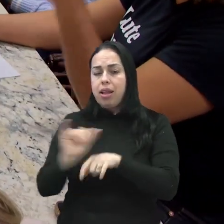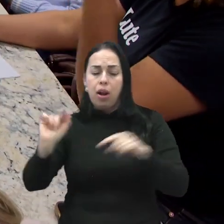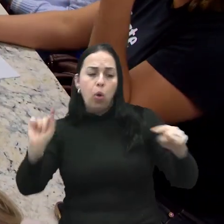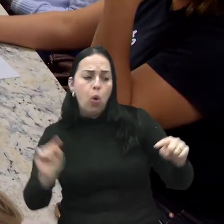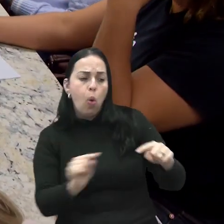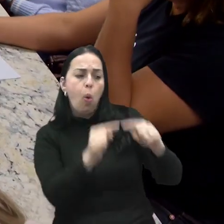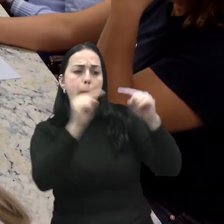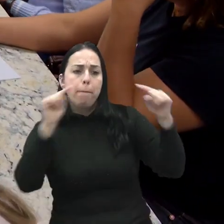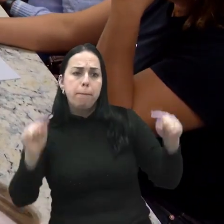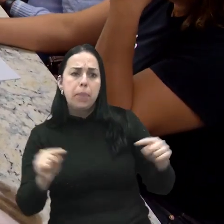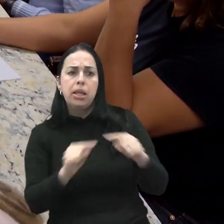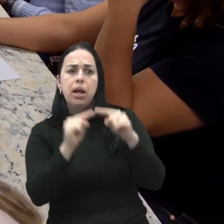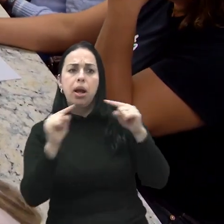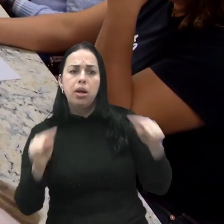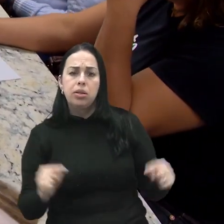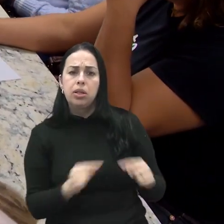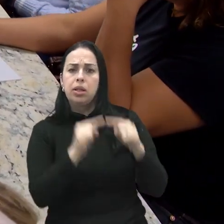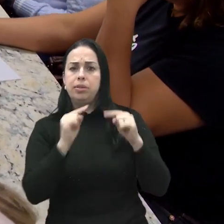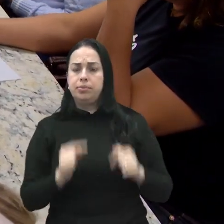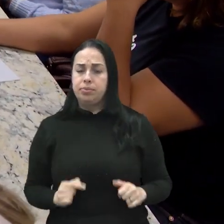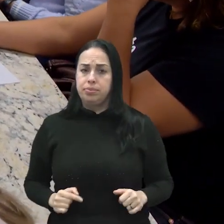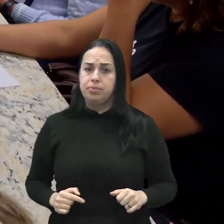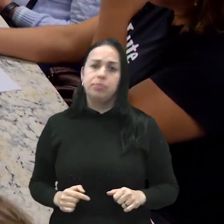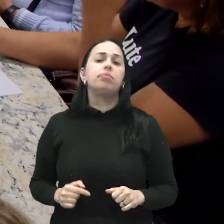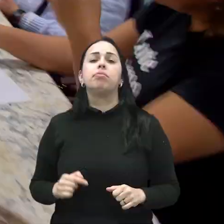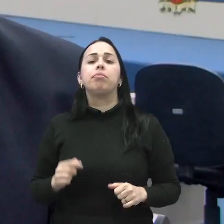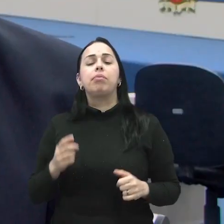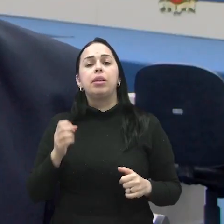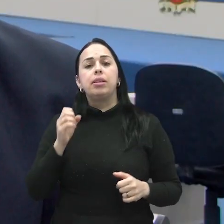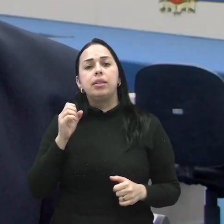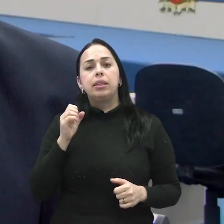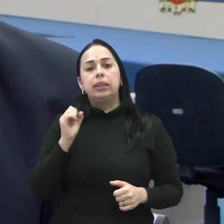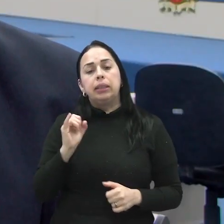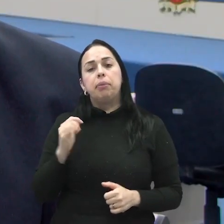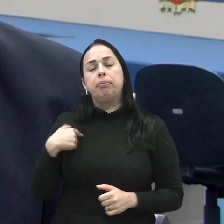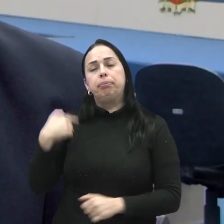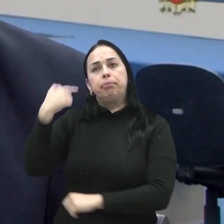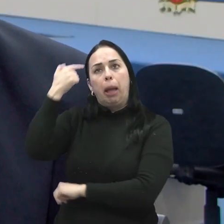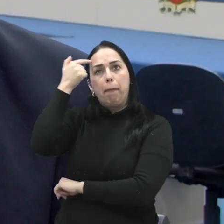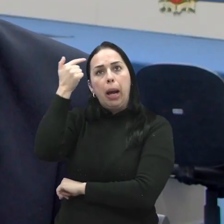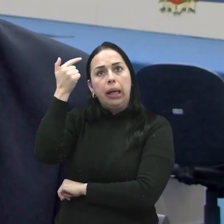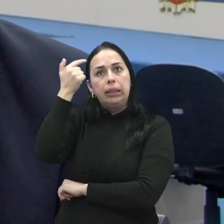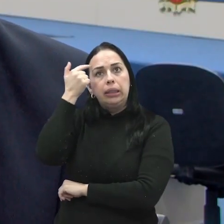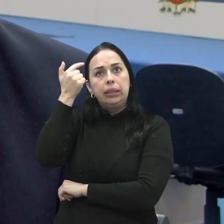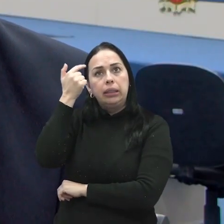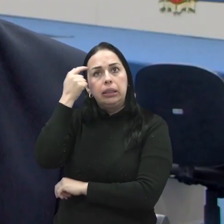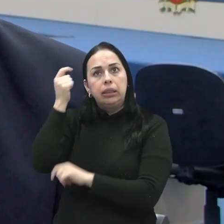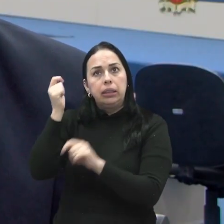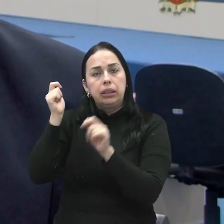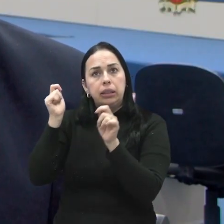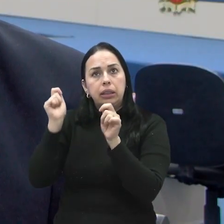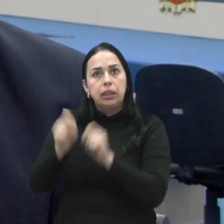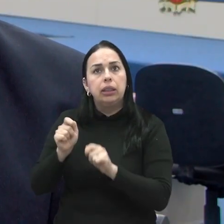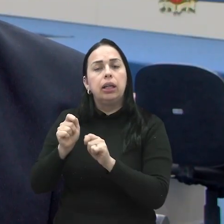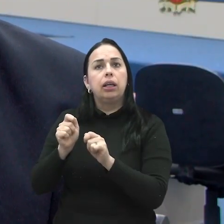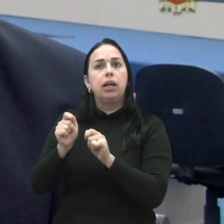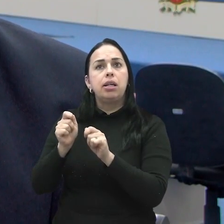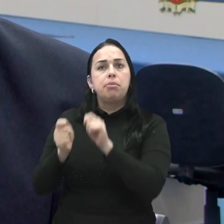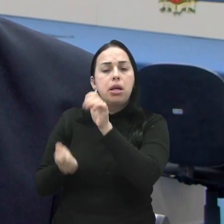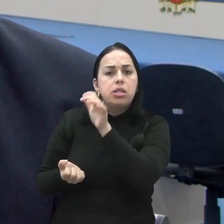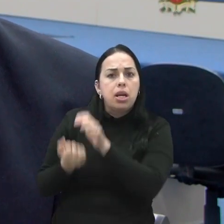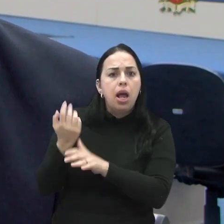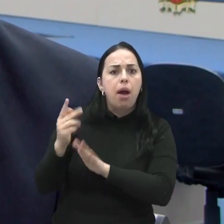que atendam às demandas das pessoas com síndrome de Down. Se você pensar que existe a possibilidade de